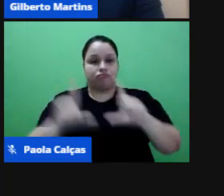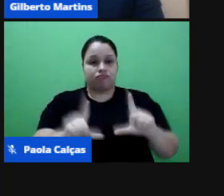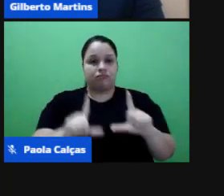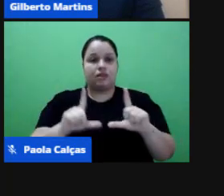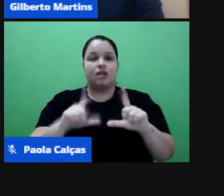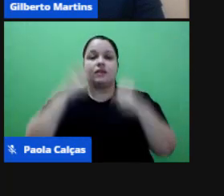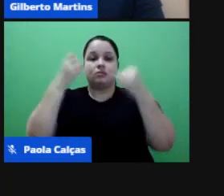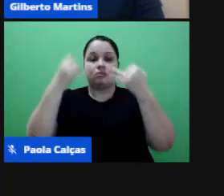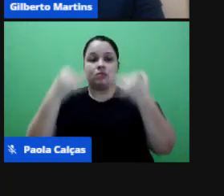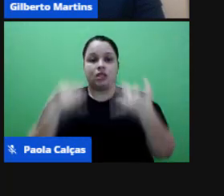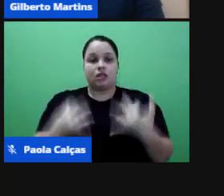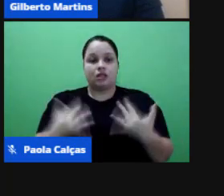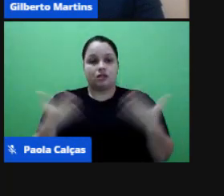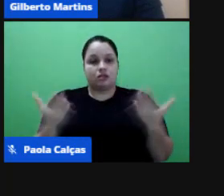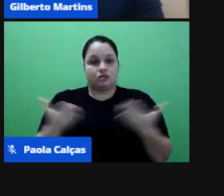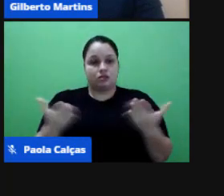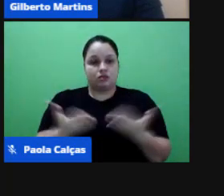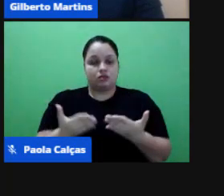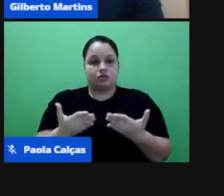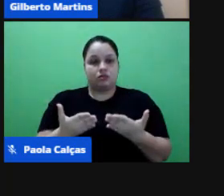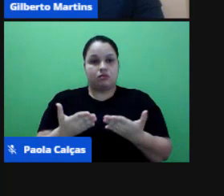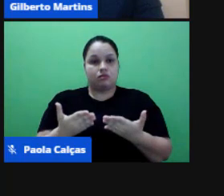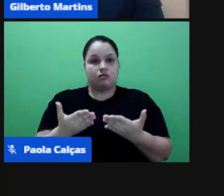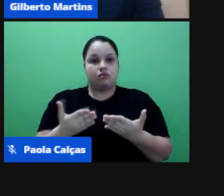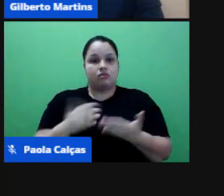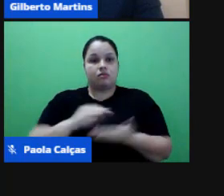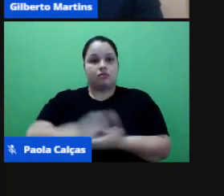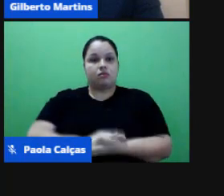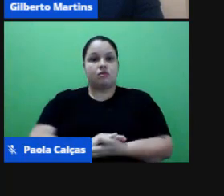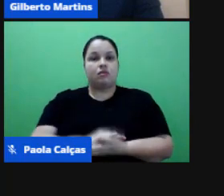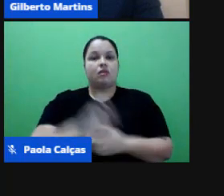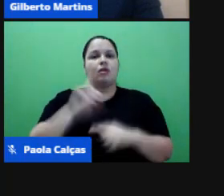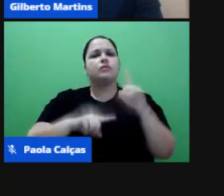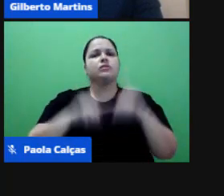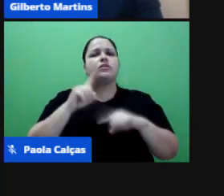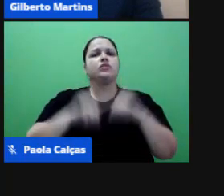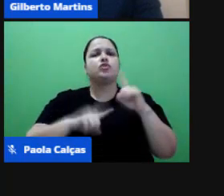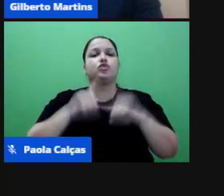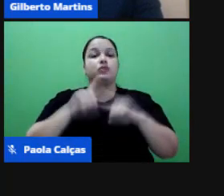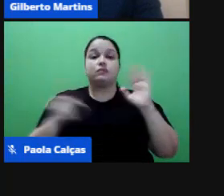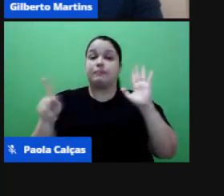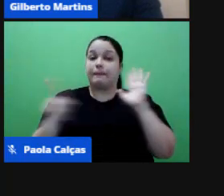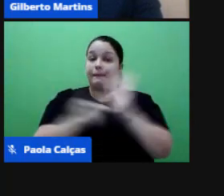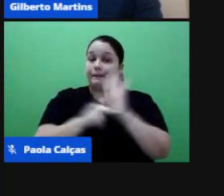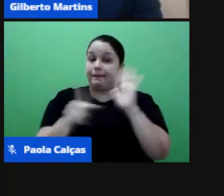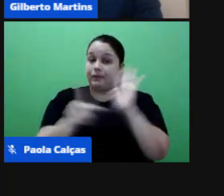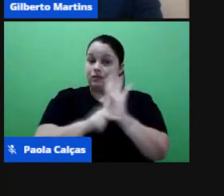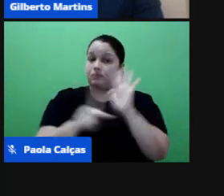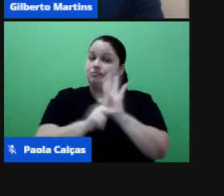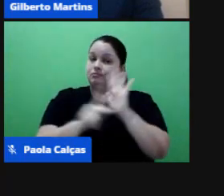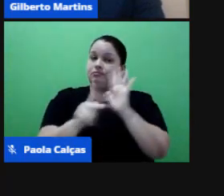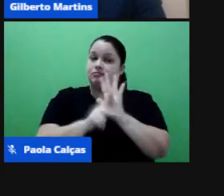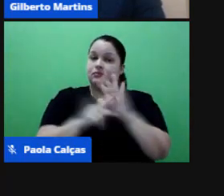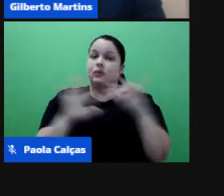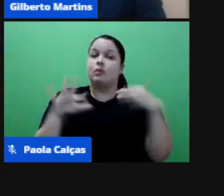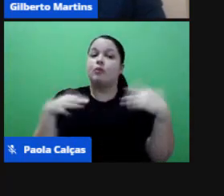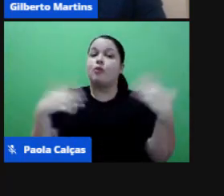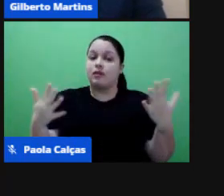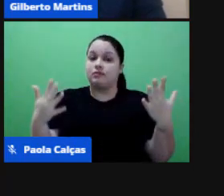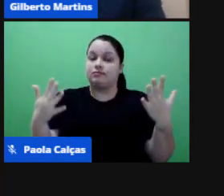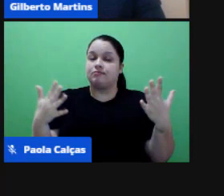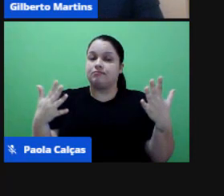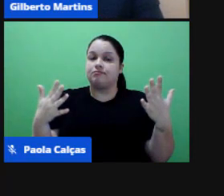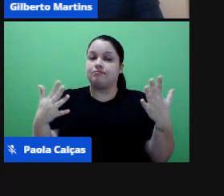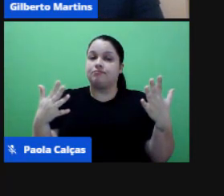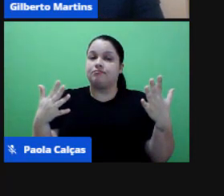agora sobre o próximo objetivo, que são os objetivos específicos. O que a gente